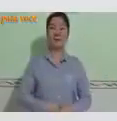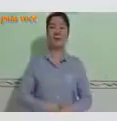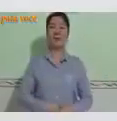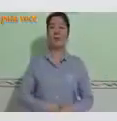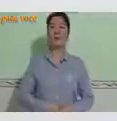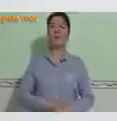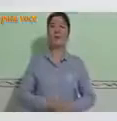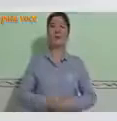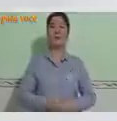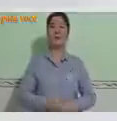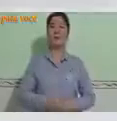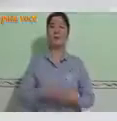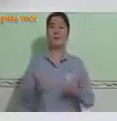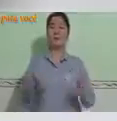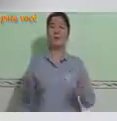infecção, por exemplo.